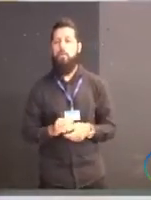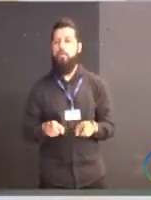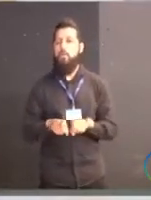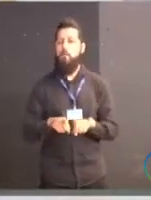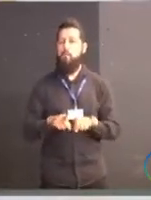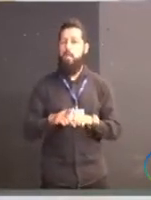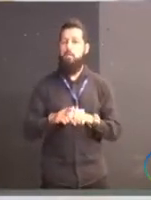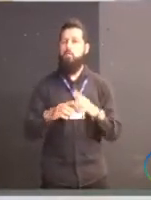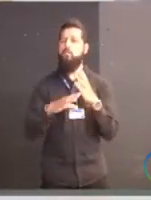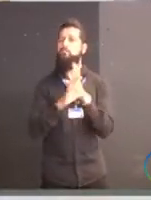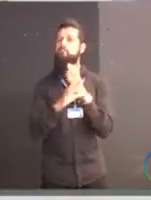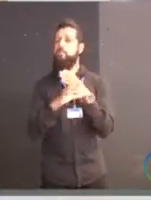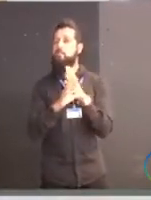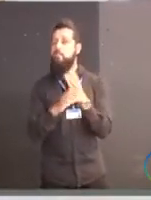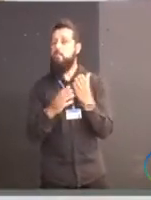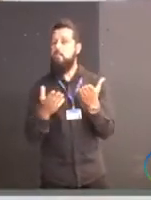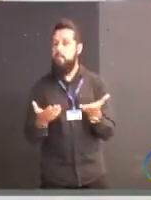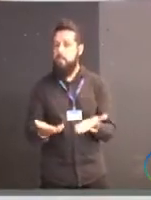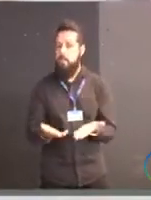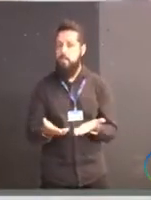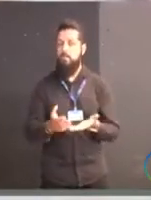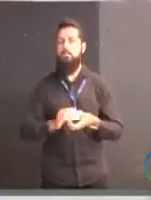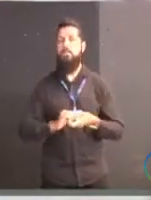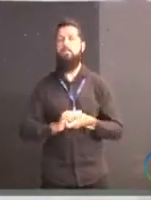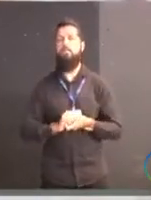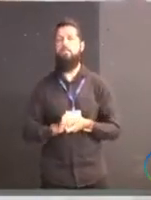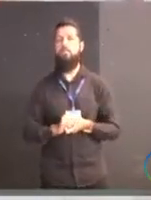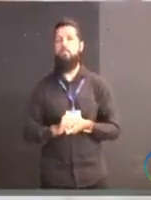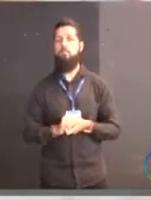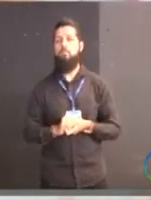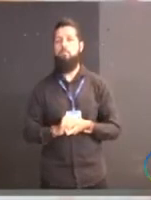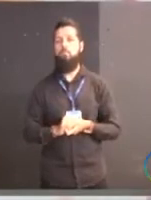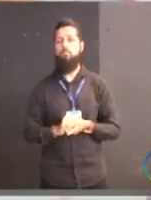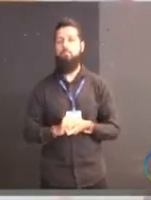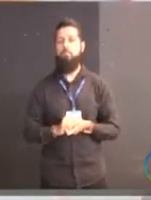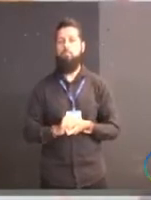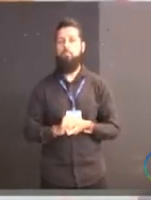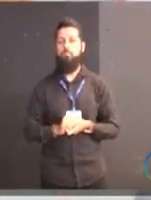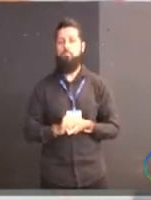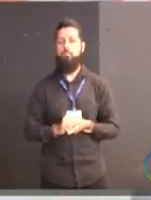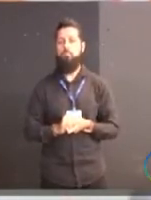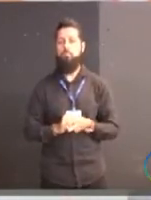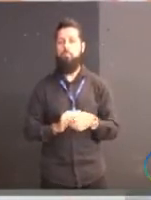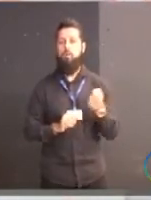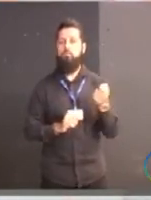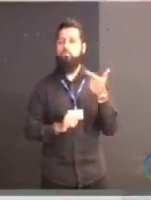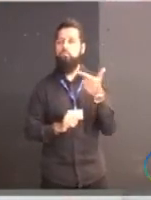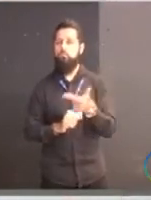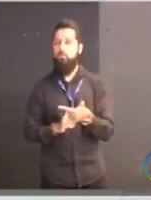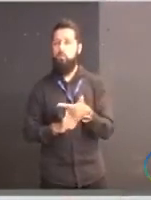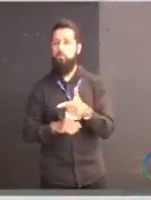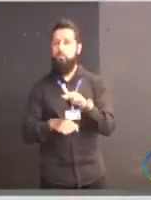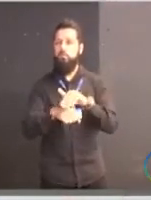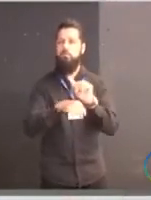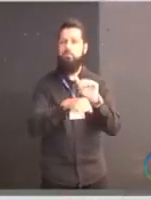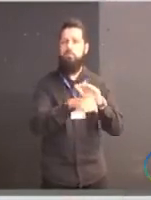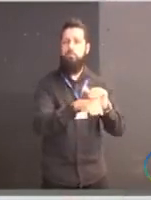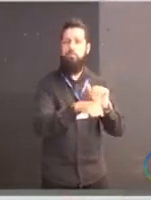como as nossas, embora respeitemos nos 12 chamados pelo